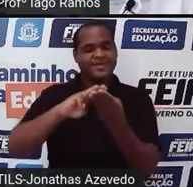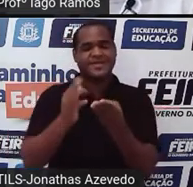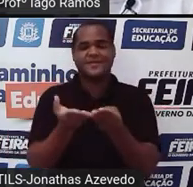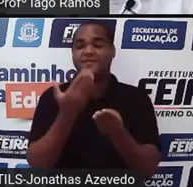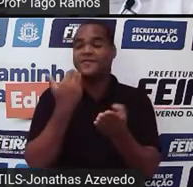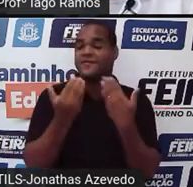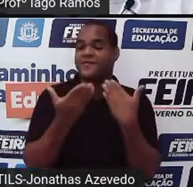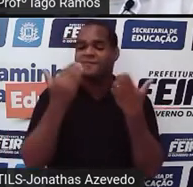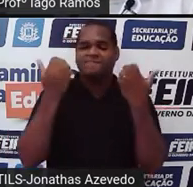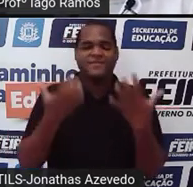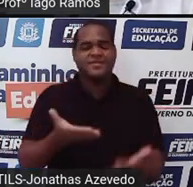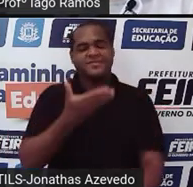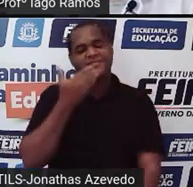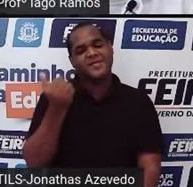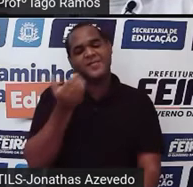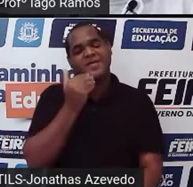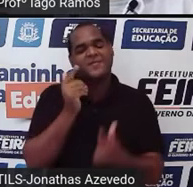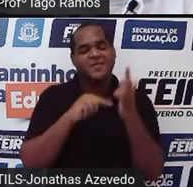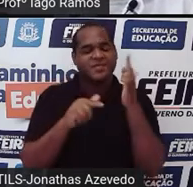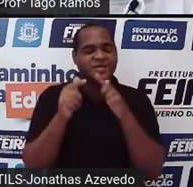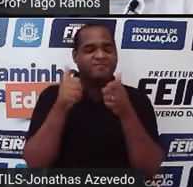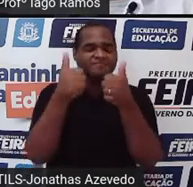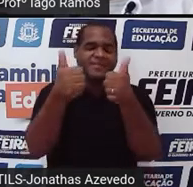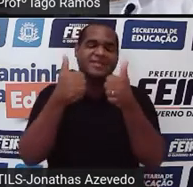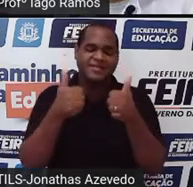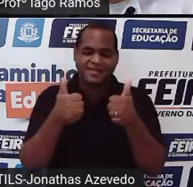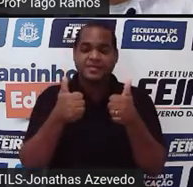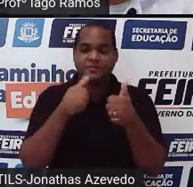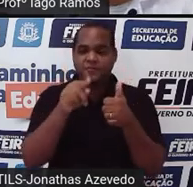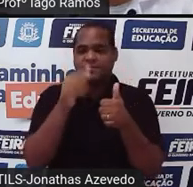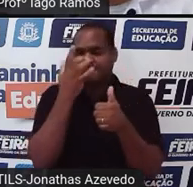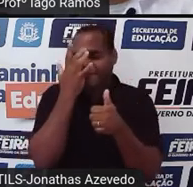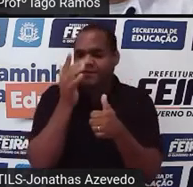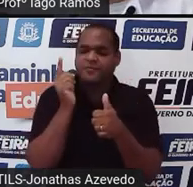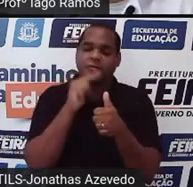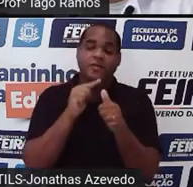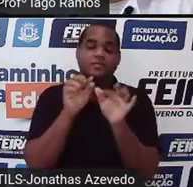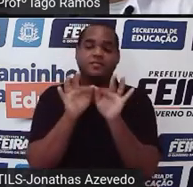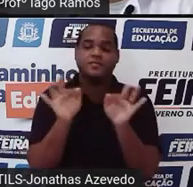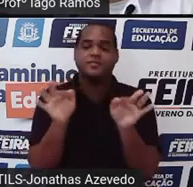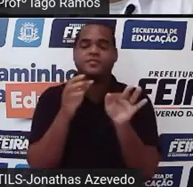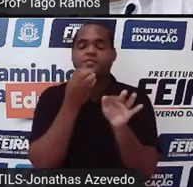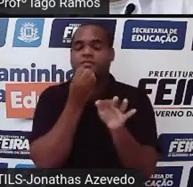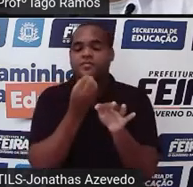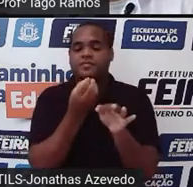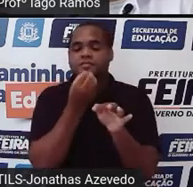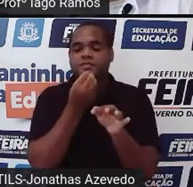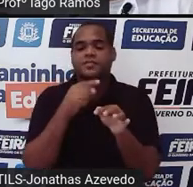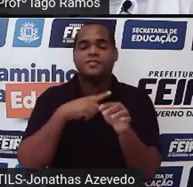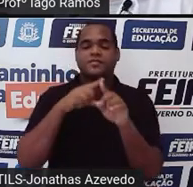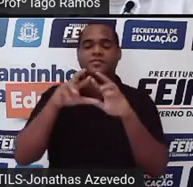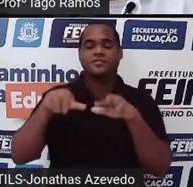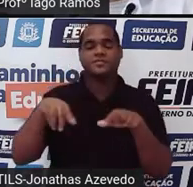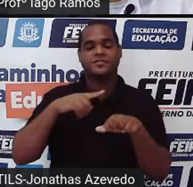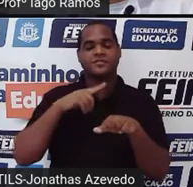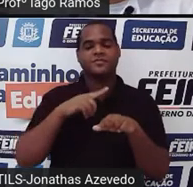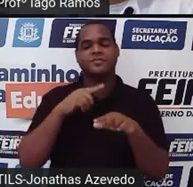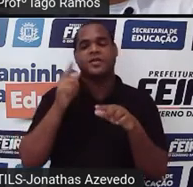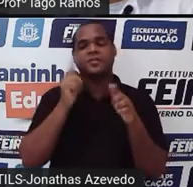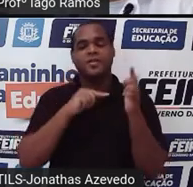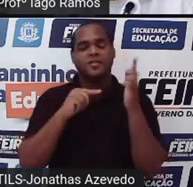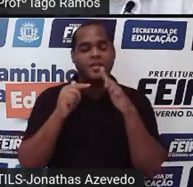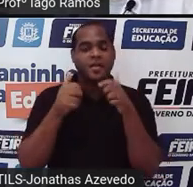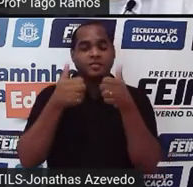matemática do melhor jeito que a gente conseguir Do jeito mais simples que a gente conseguir fazer por aqui tá bom E